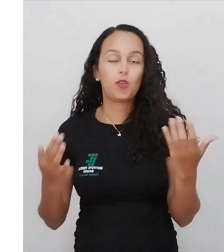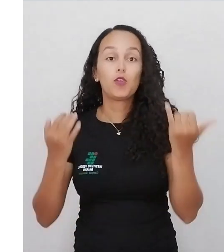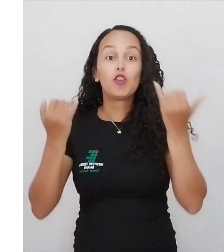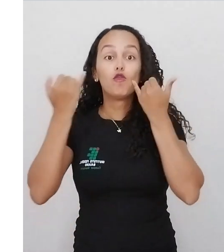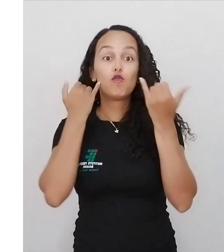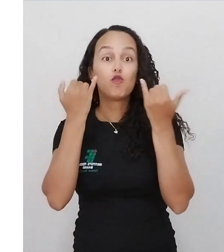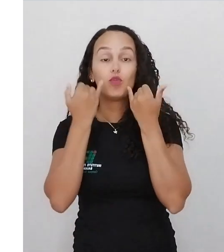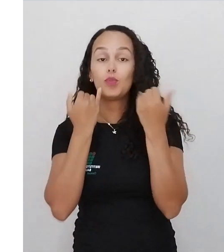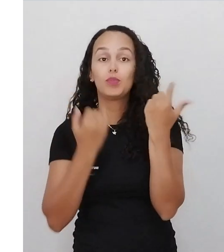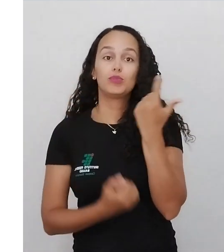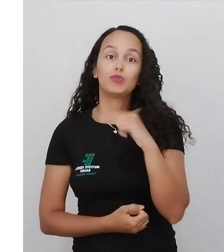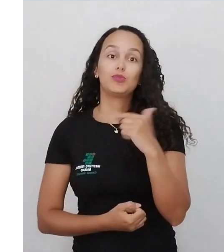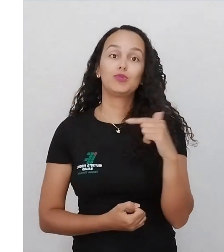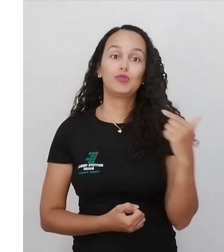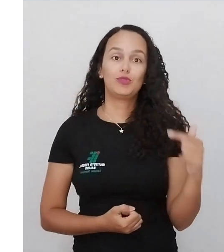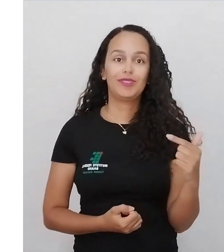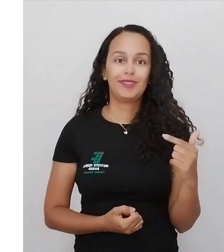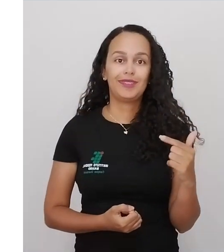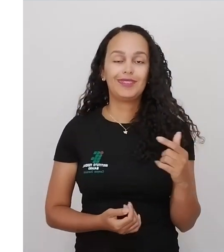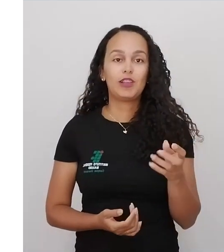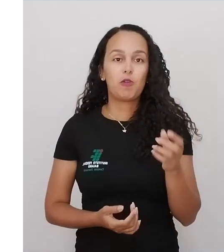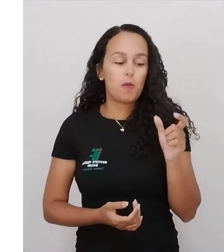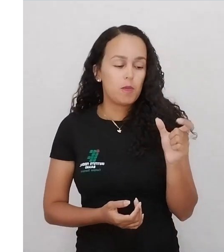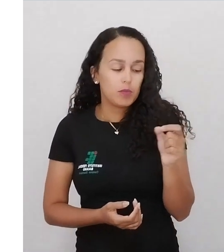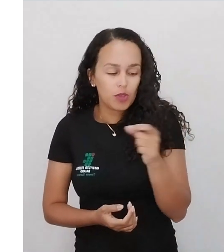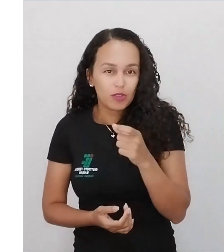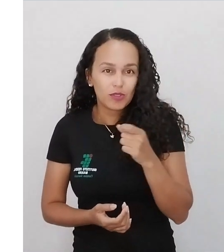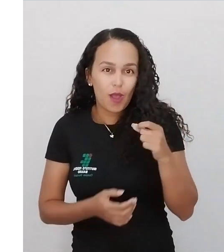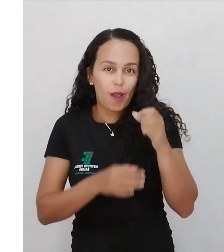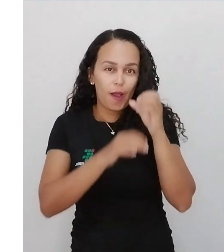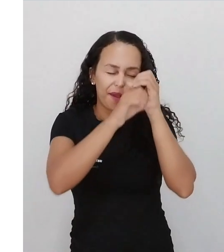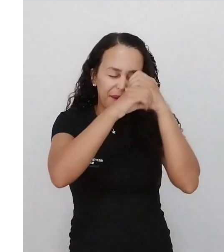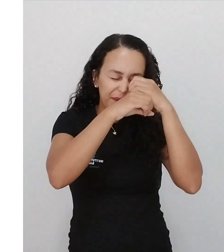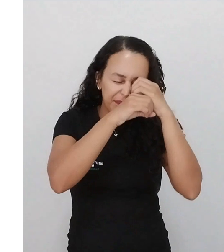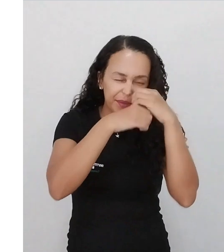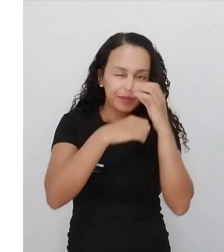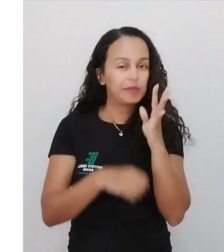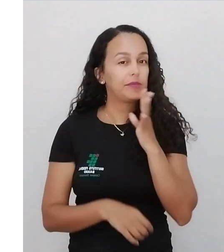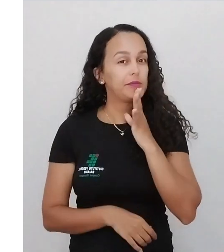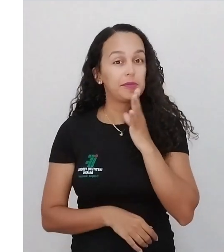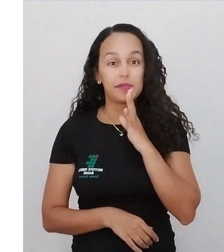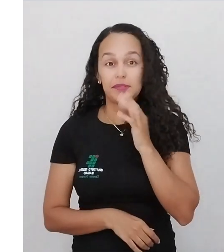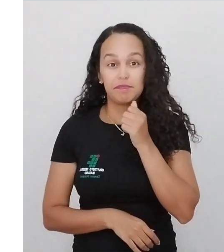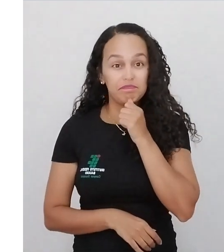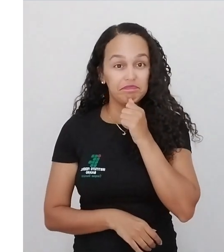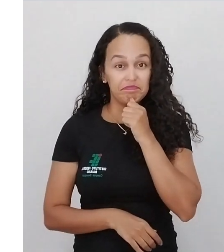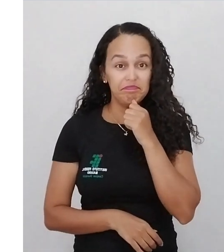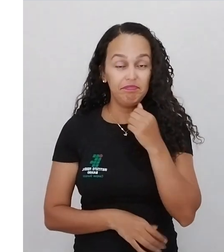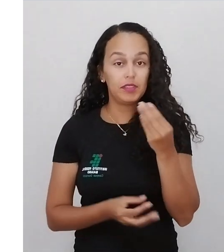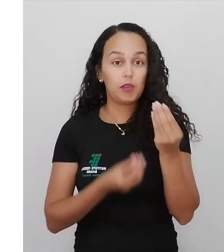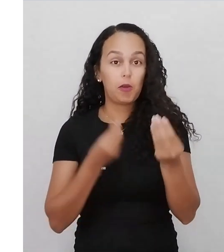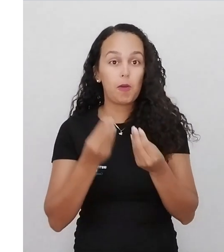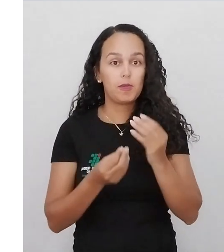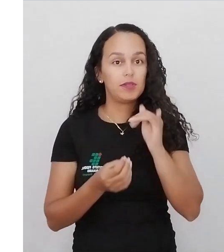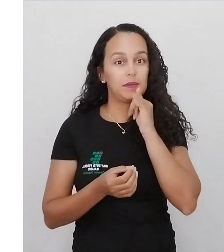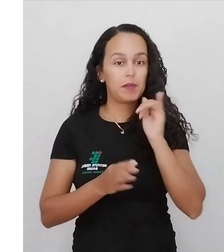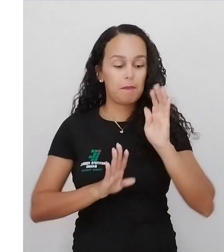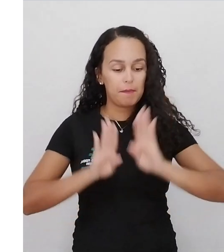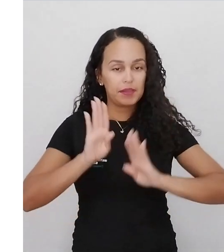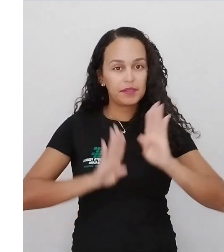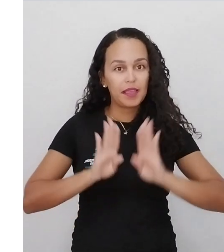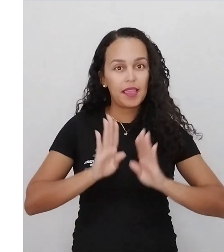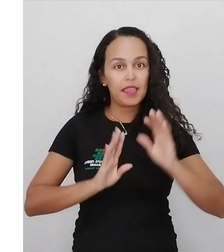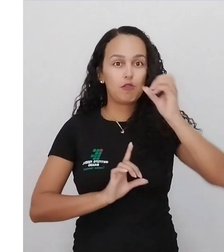pessoas ainda não tinham tantas informações sobre os seres microscópicos, sobre como que acontecia, a reprodução